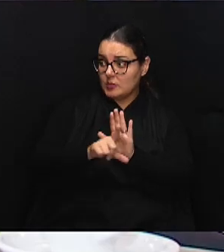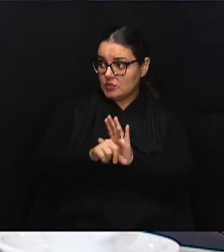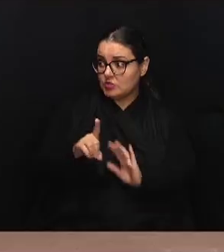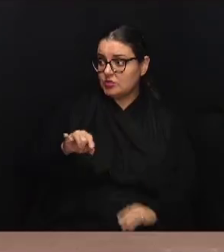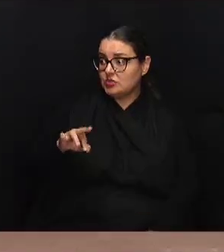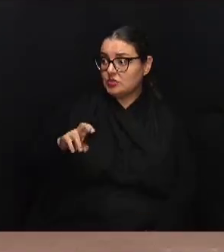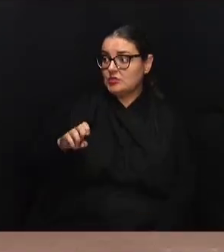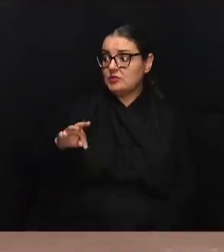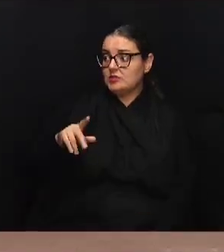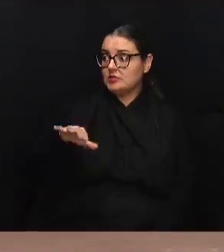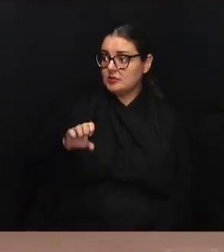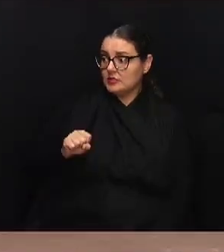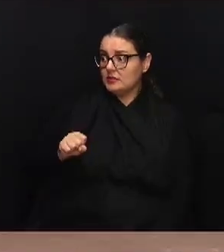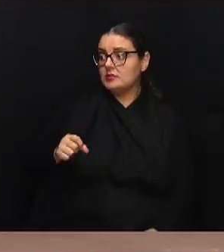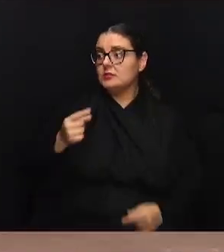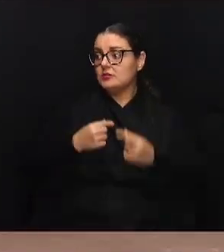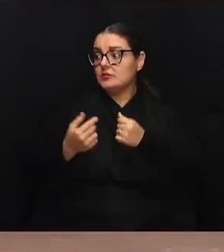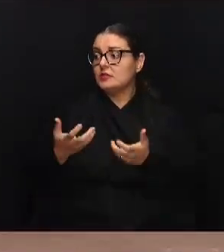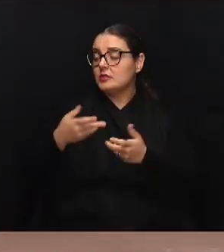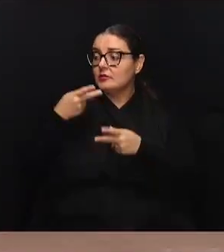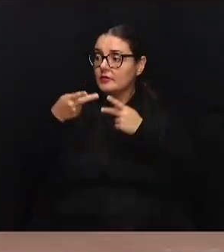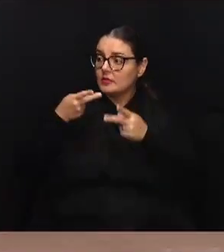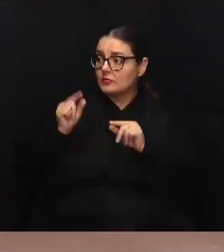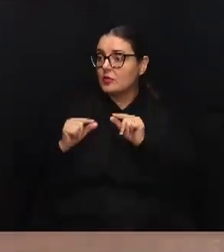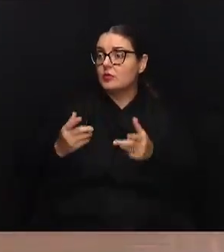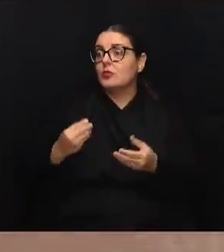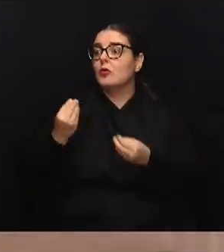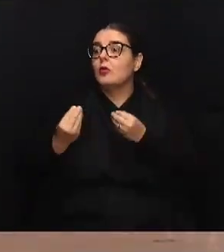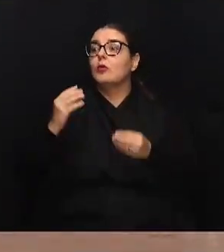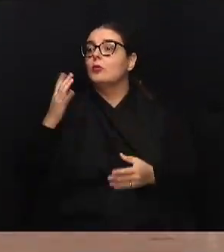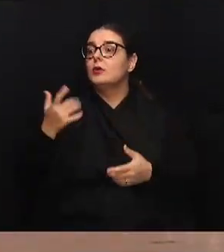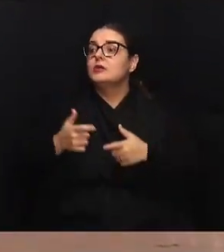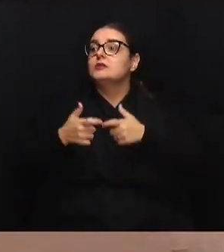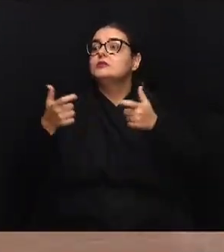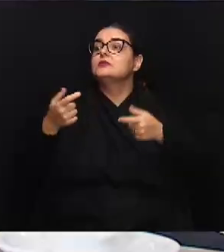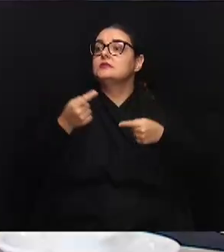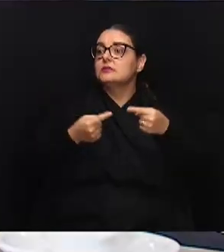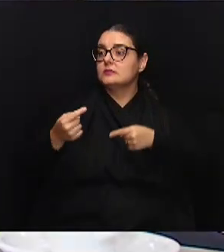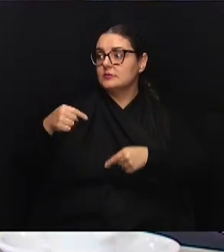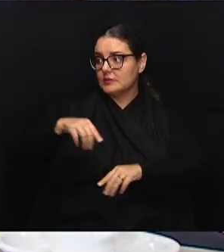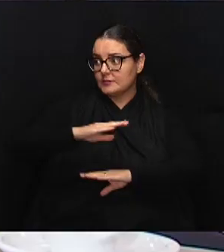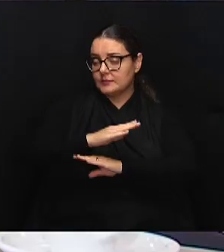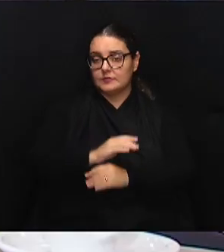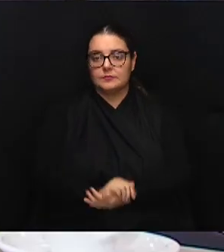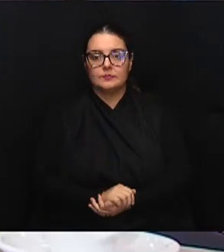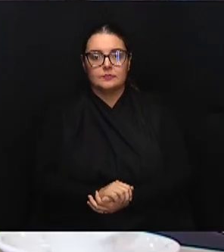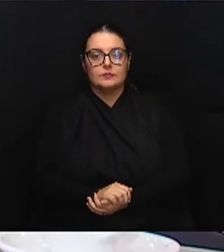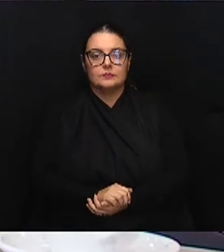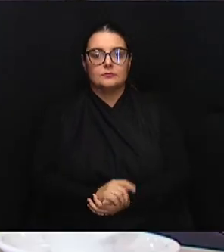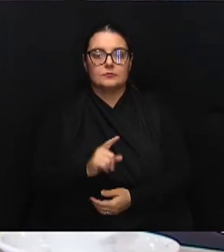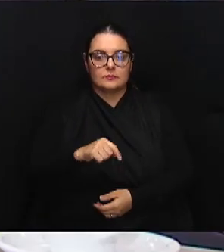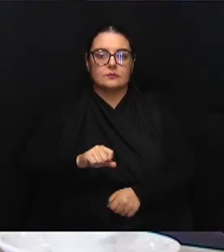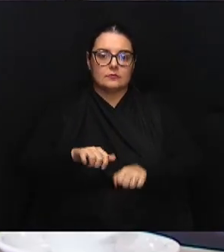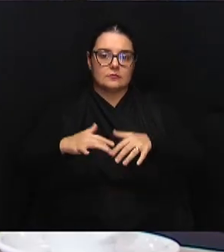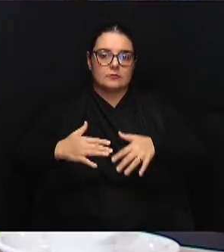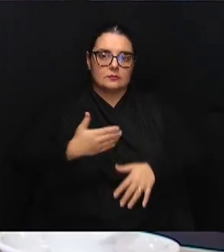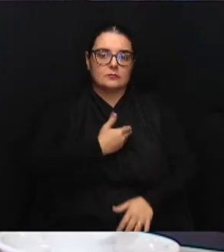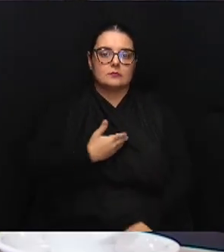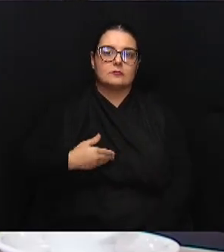Diretrizes Orçamentárias. Eu queria que o senhor falasse um pouquinho de como foi esse grande debate aqui na Câmara. A audiência pública é sempre